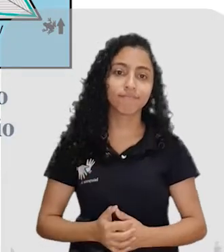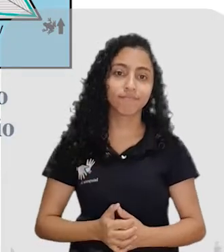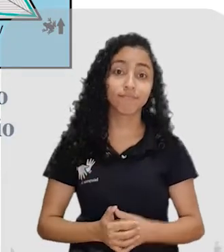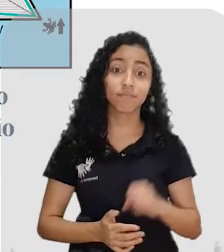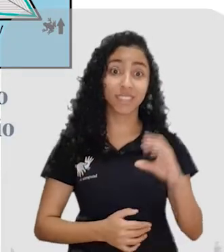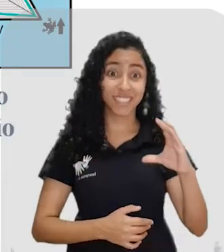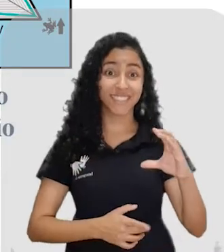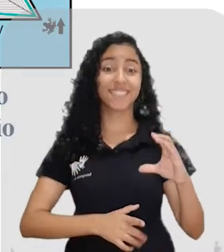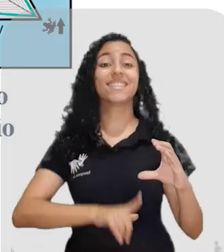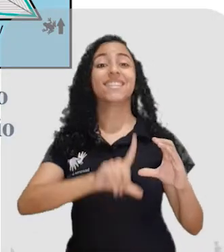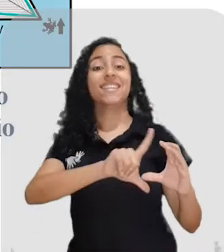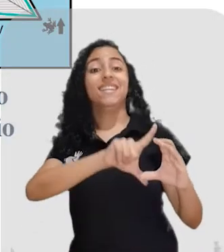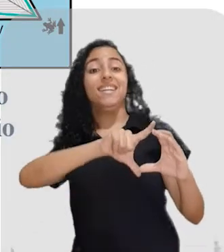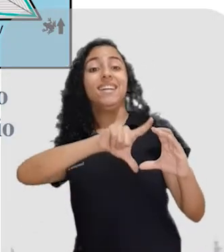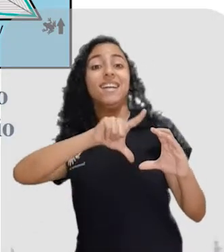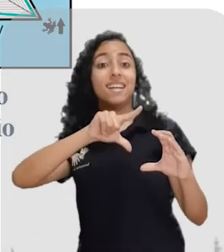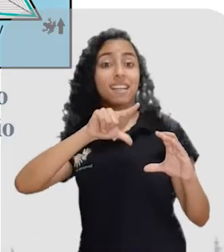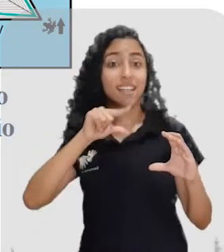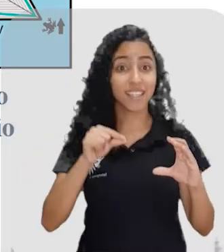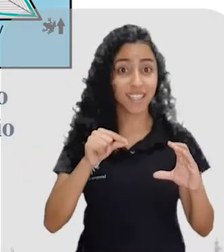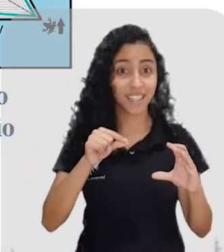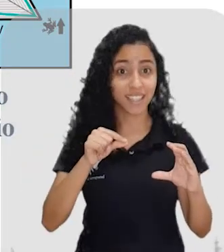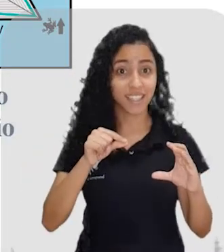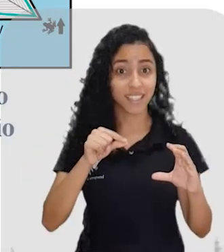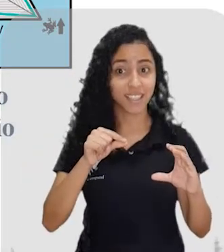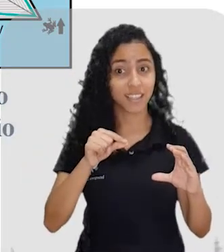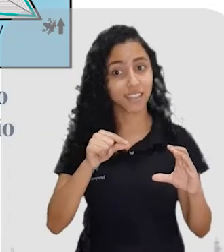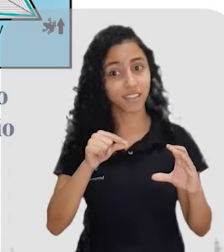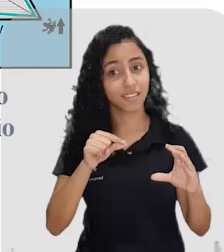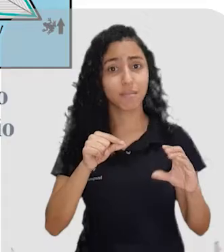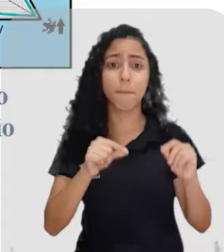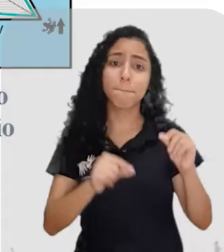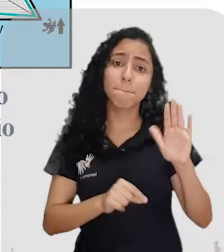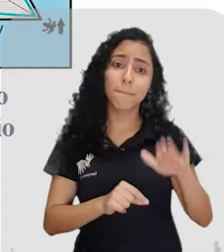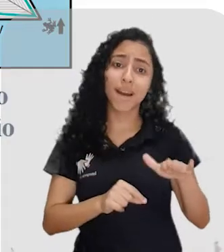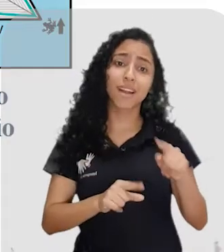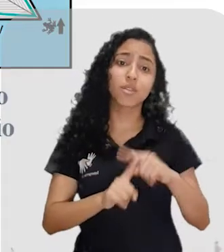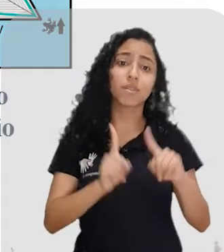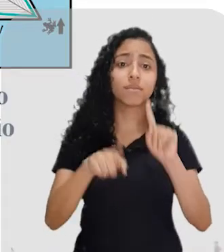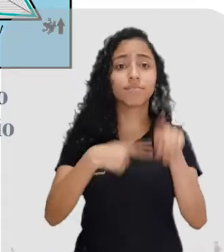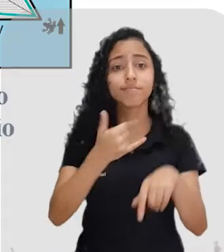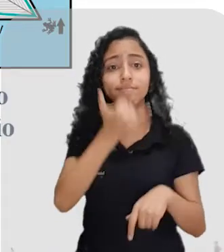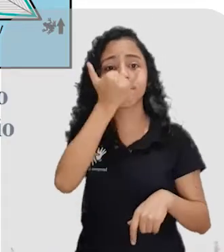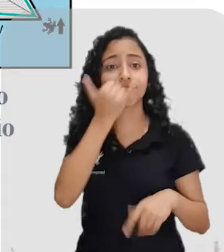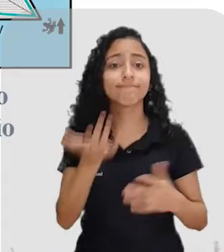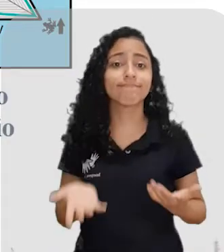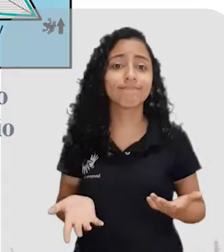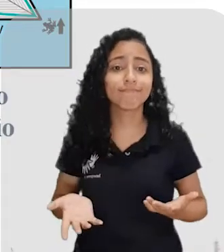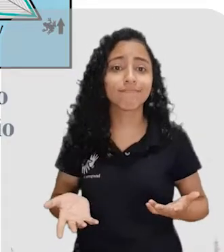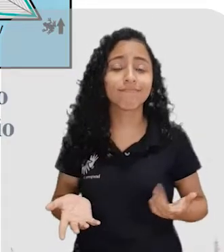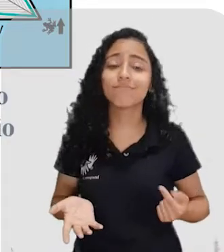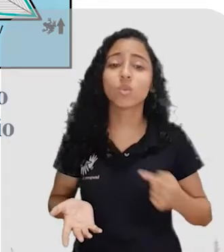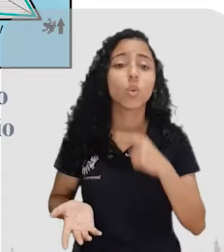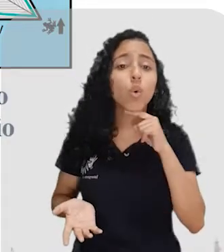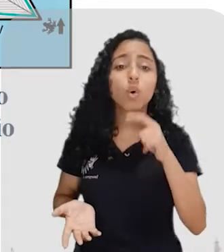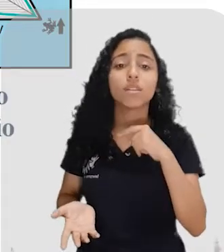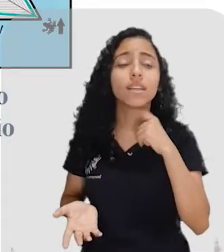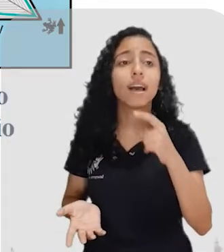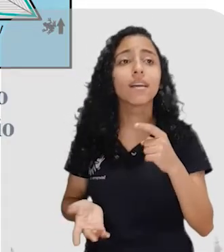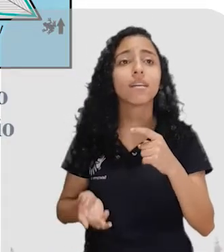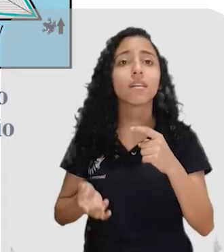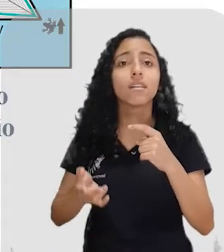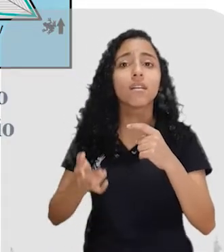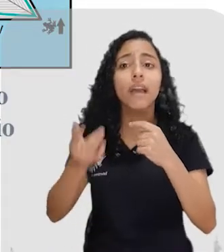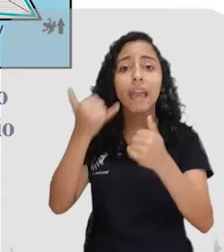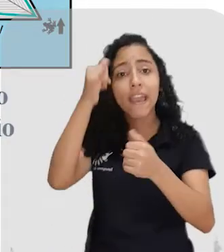Então, exatamente, se a gente opta por esse modelo C, é aquela história, né? É o que é muito barato, mas acaba saindo caro, porque a gente não